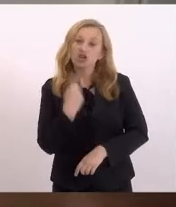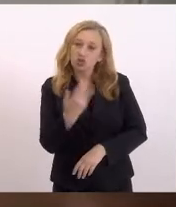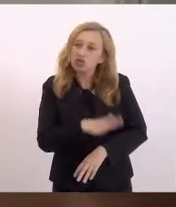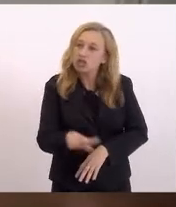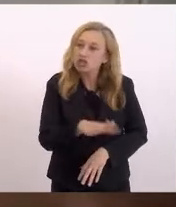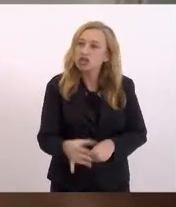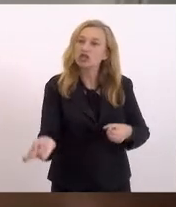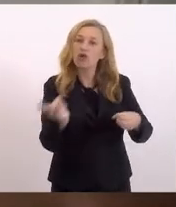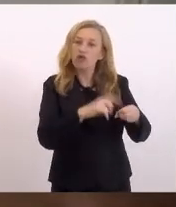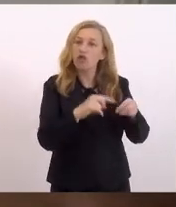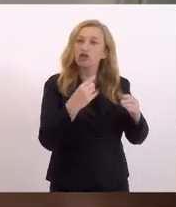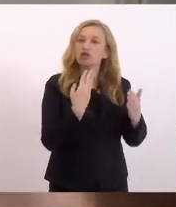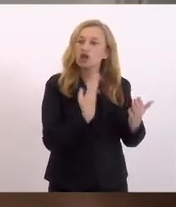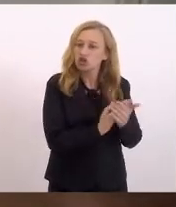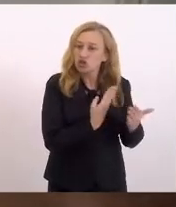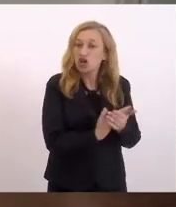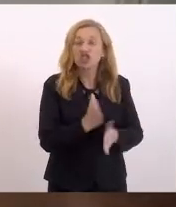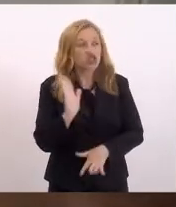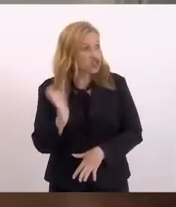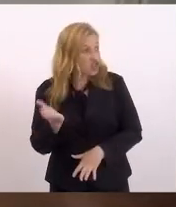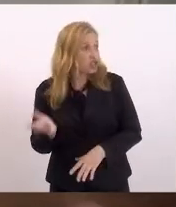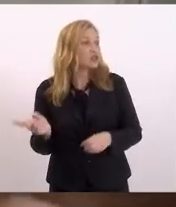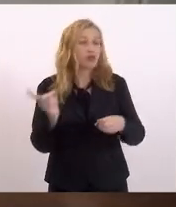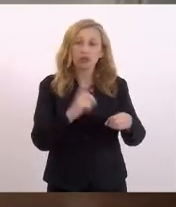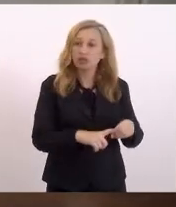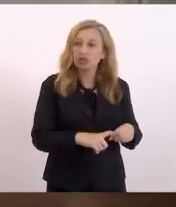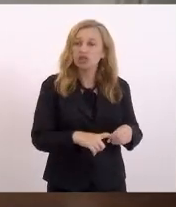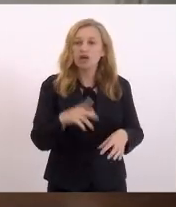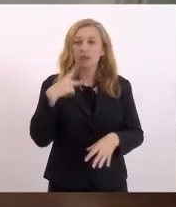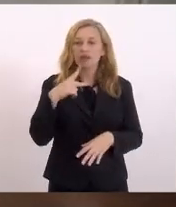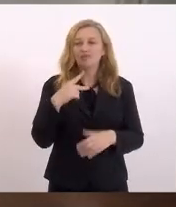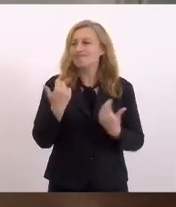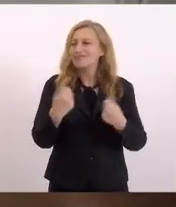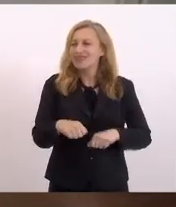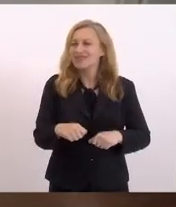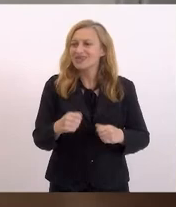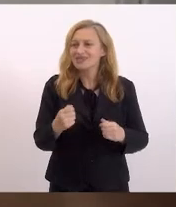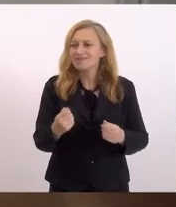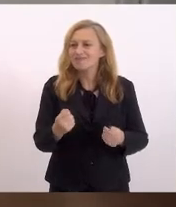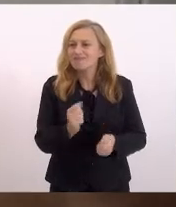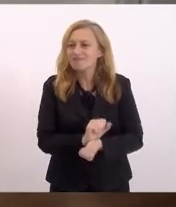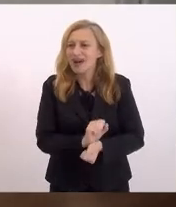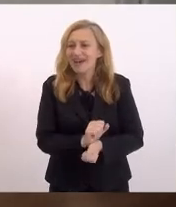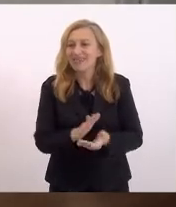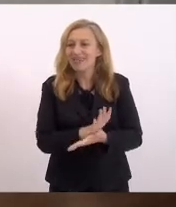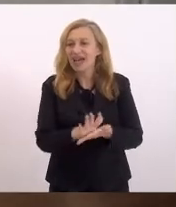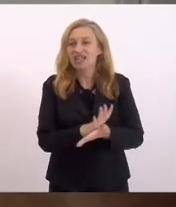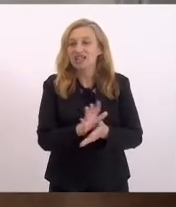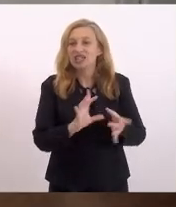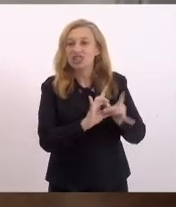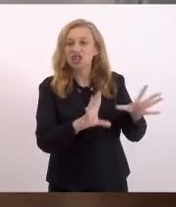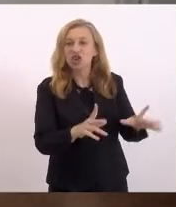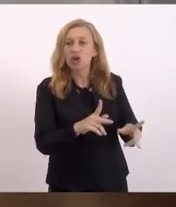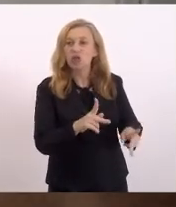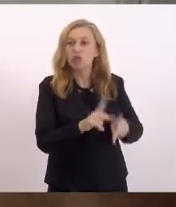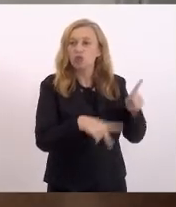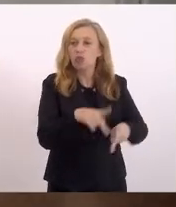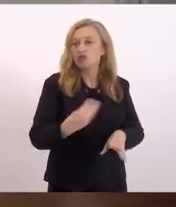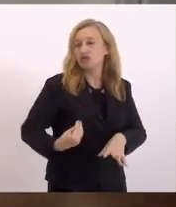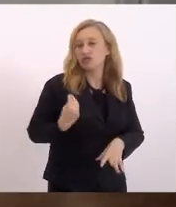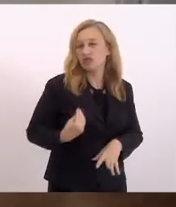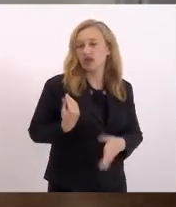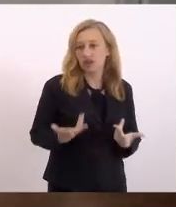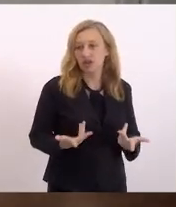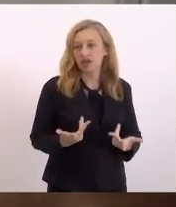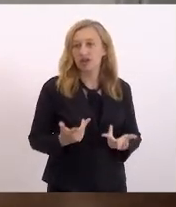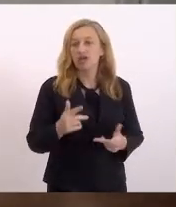crianças voltem a estudar, como já estão voltando, e o parlamento não precisa mais se debruçar sobre isso. Deixa a sociedade viver a sua vida e a gente precisa